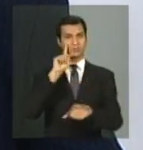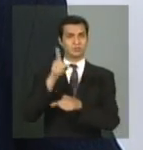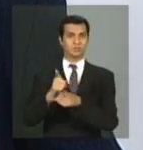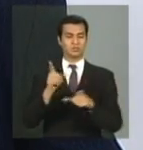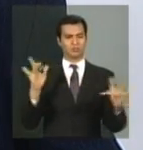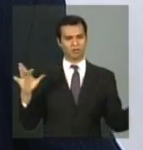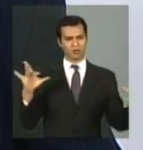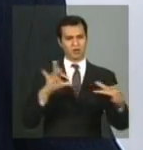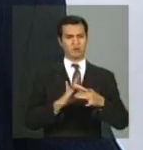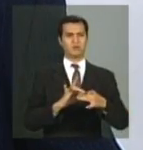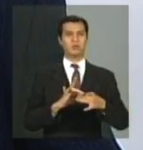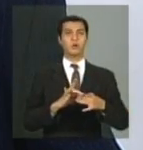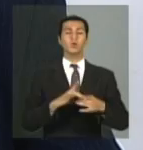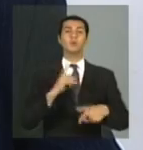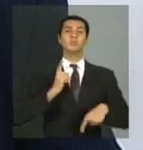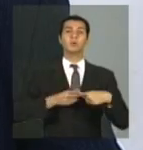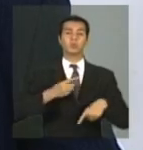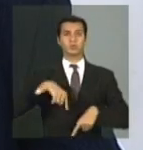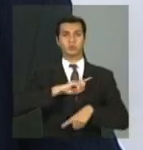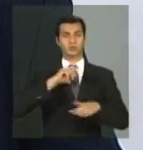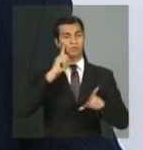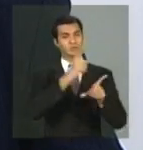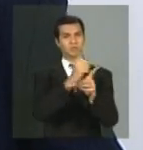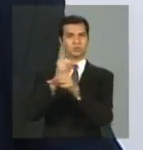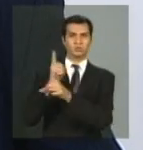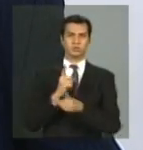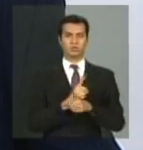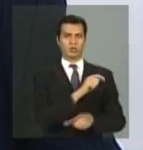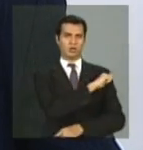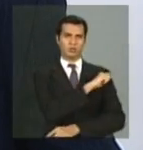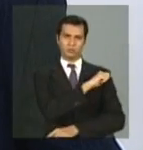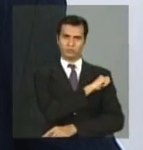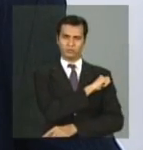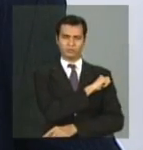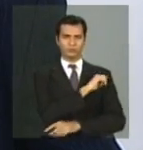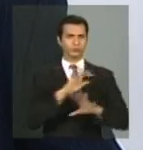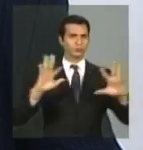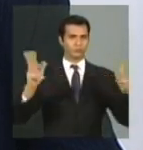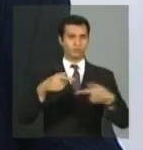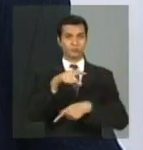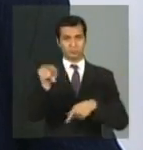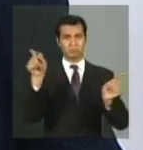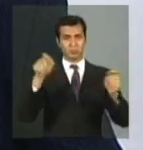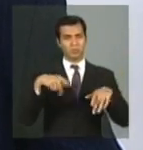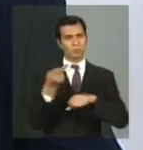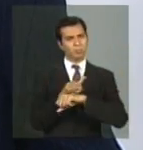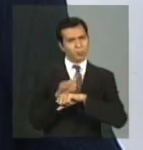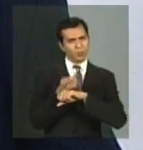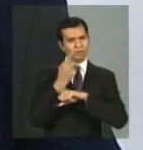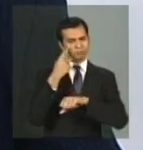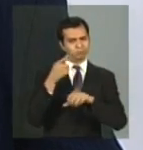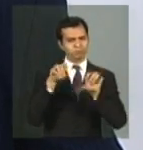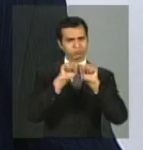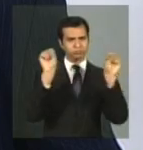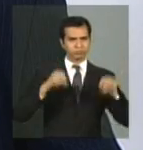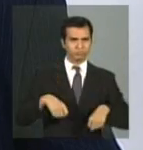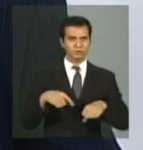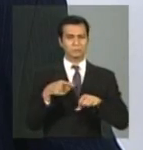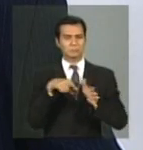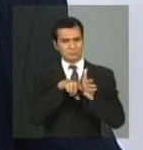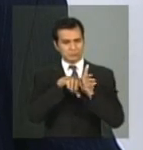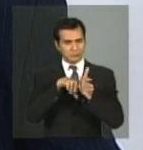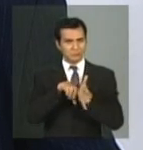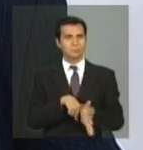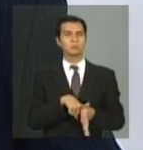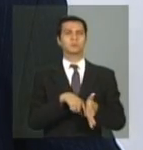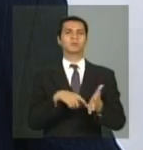para encontrar esses alunos não localizados. Então, você pode procurar nos seus registros, você pode articular-se